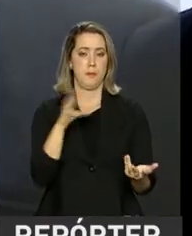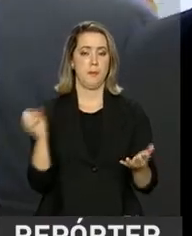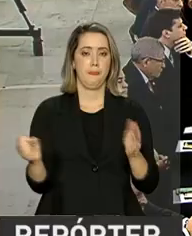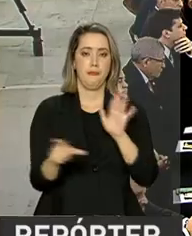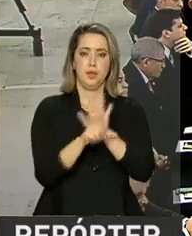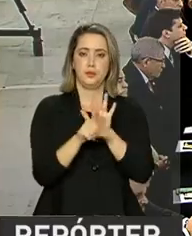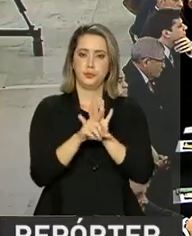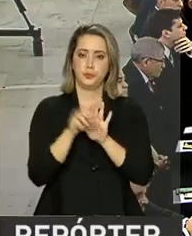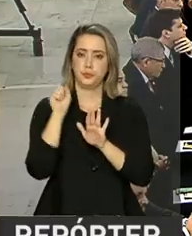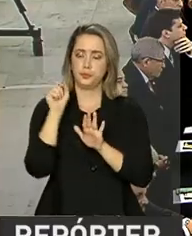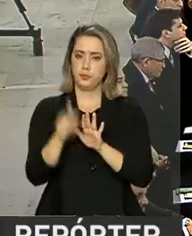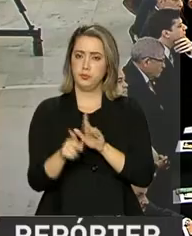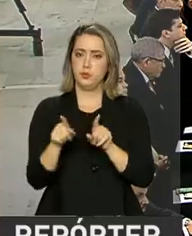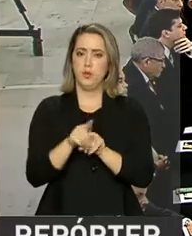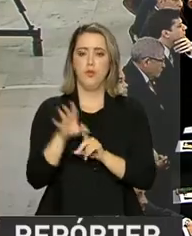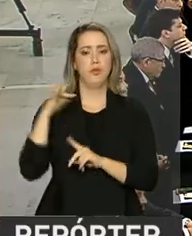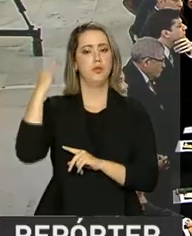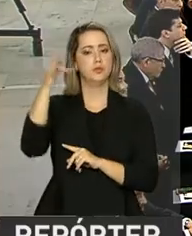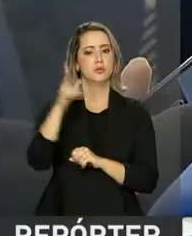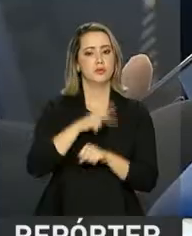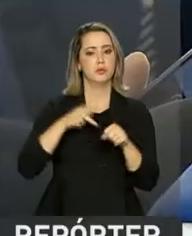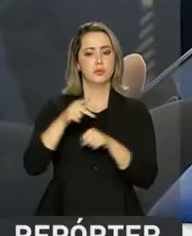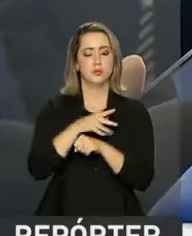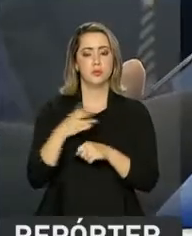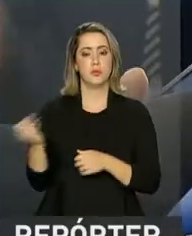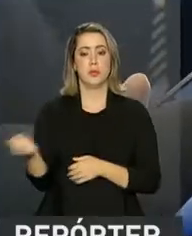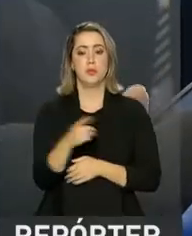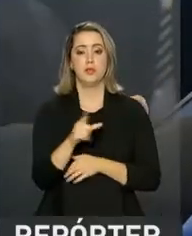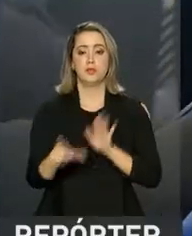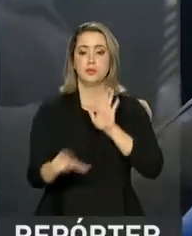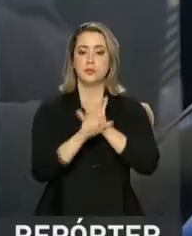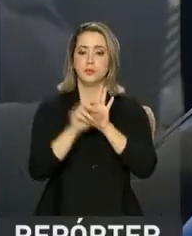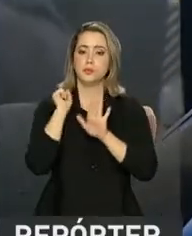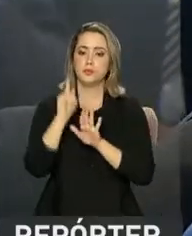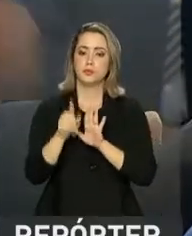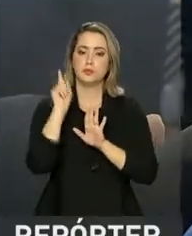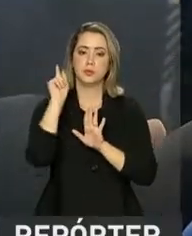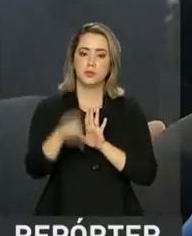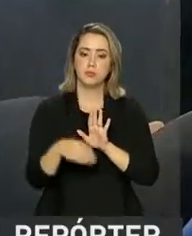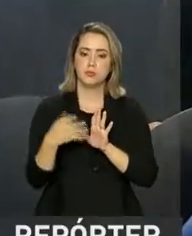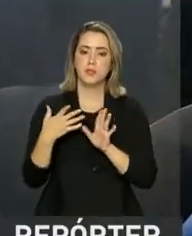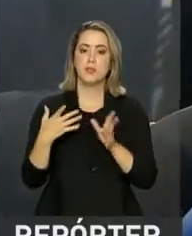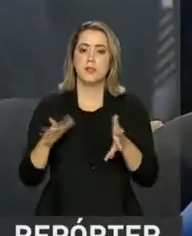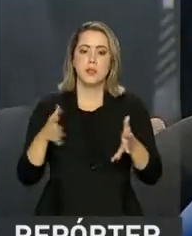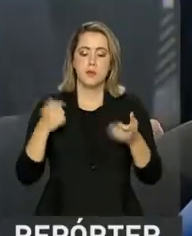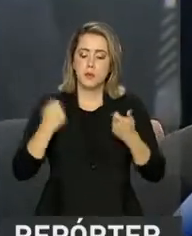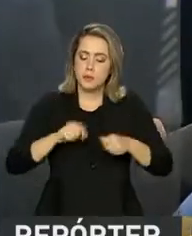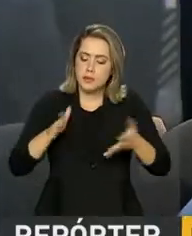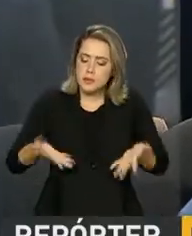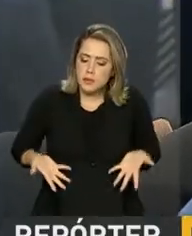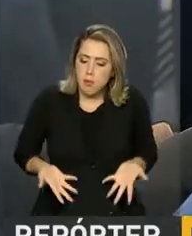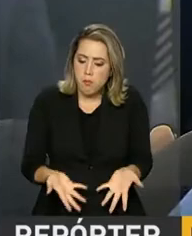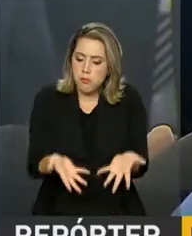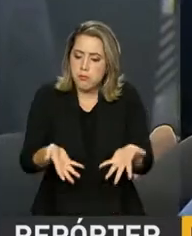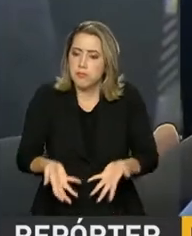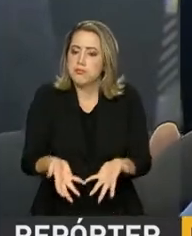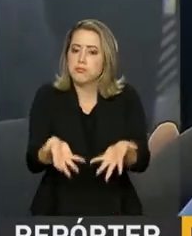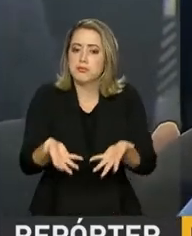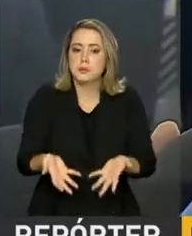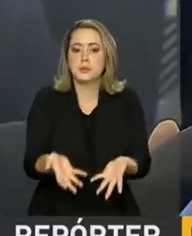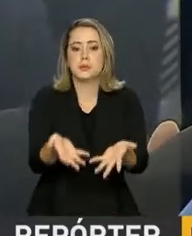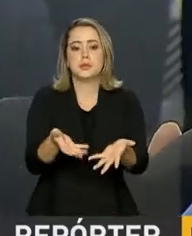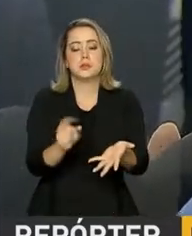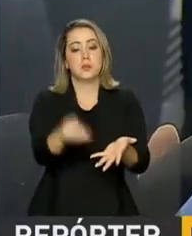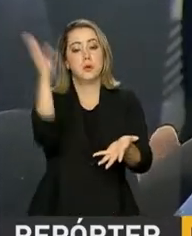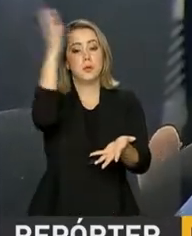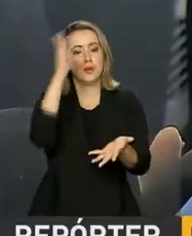vai definir o futuro do país a reforma da previdência é a pedra de toque para o brasil nos próximos anos ou nós fazemos a